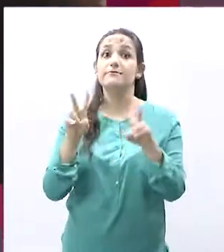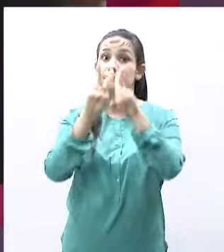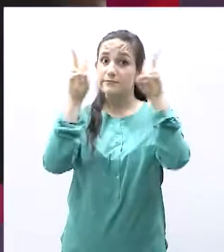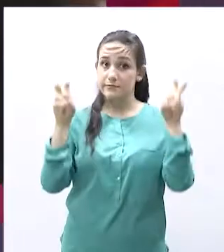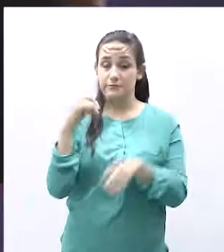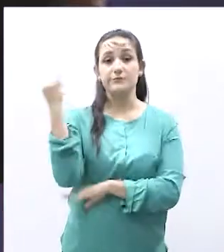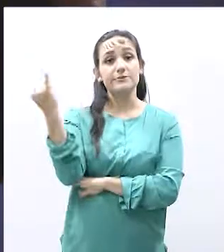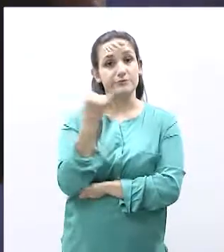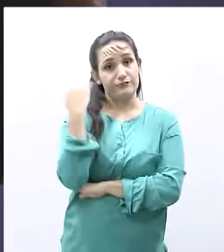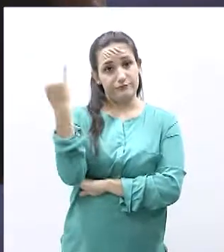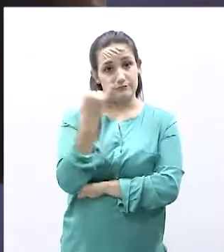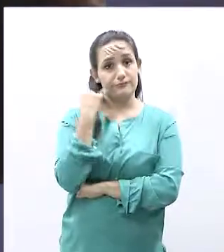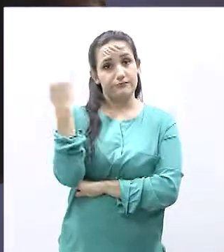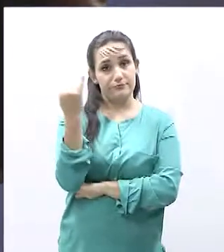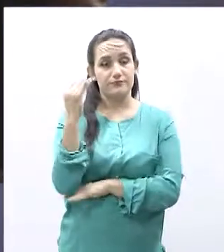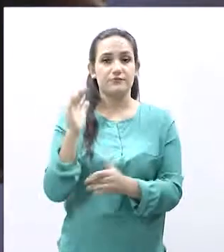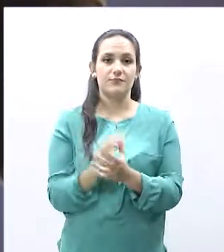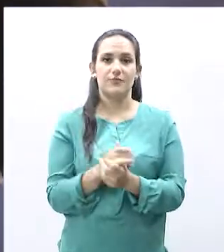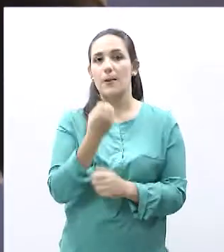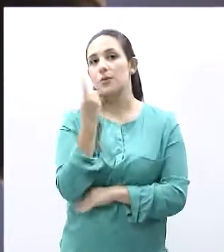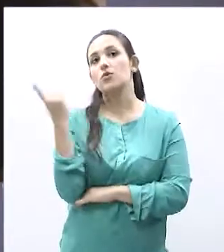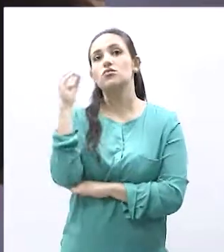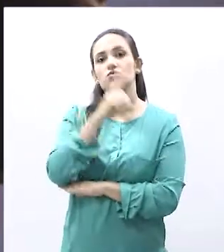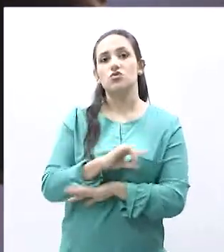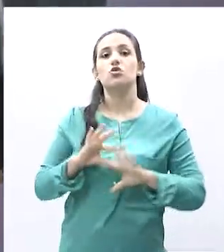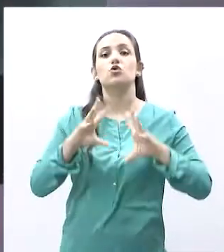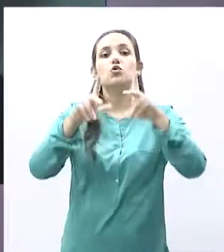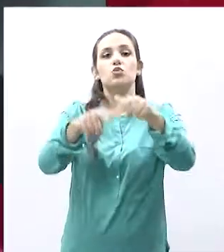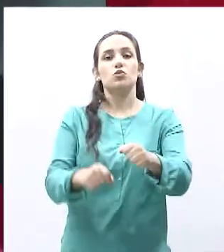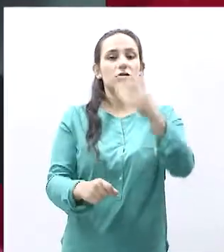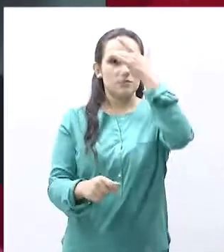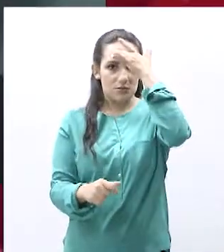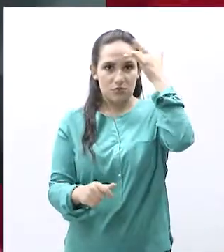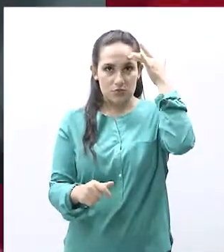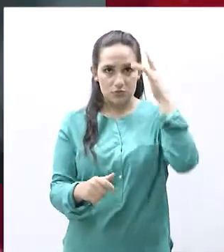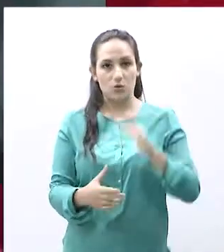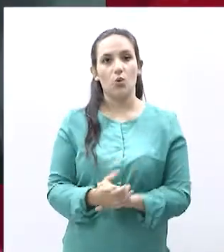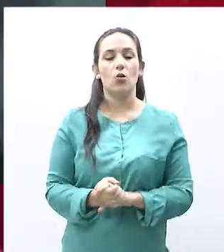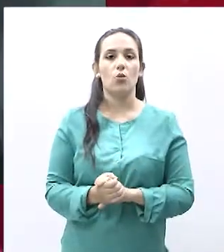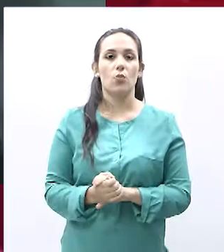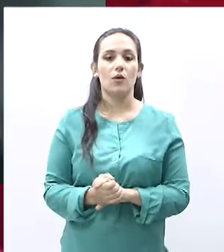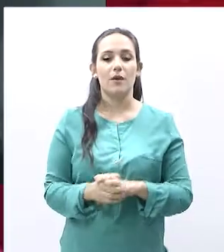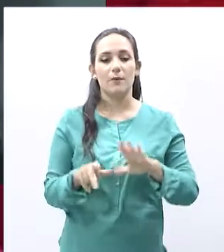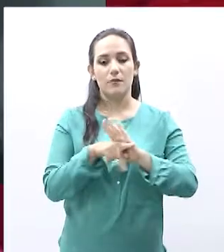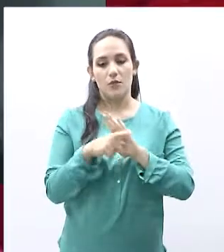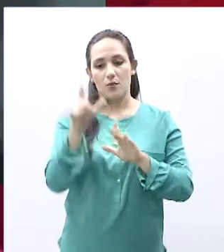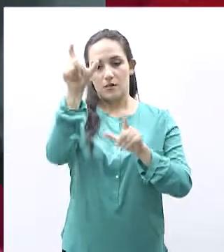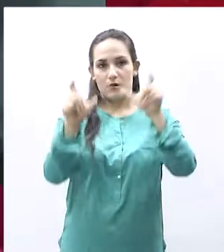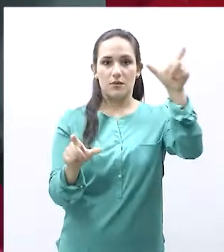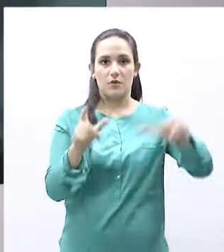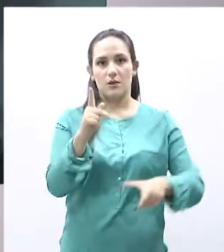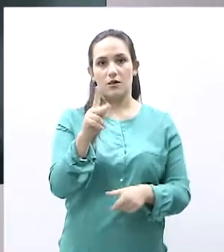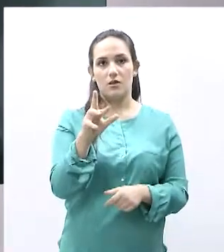tão importante, e bom dia a todos, do Perspectiva.